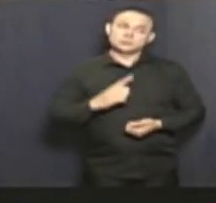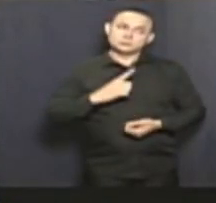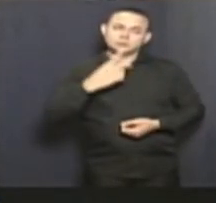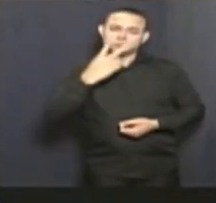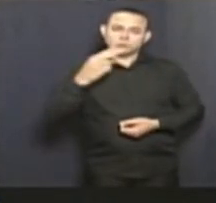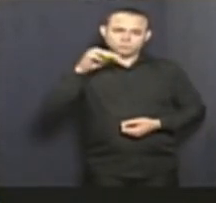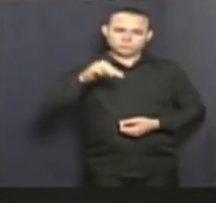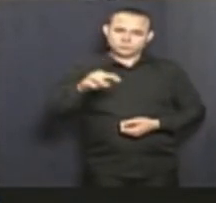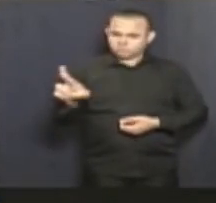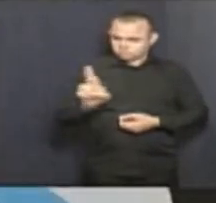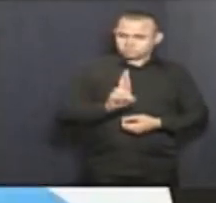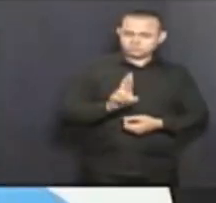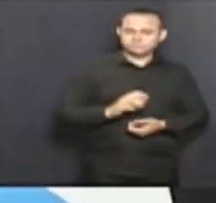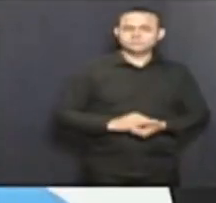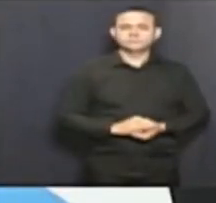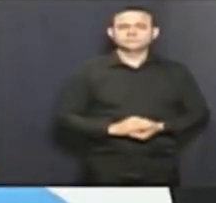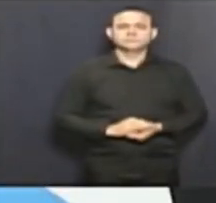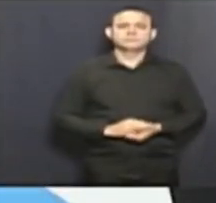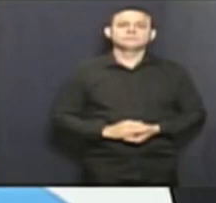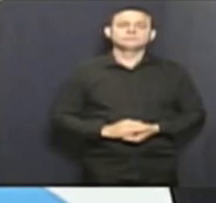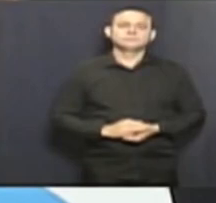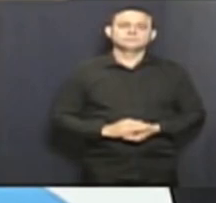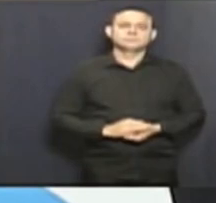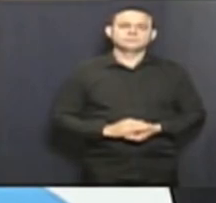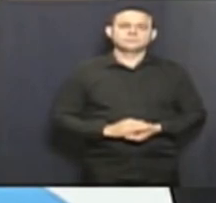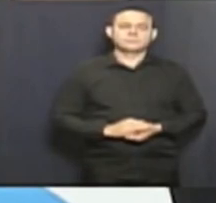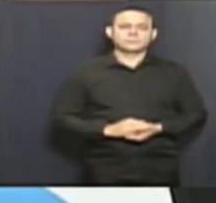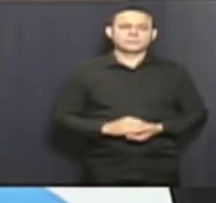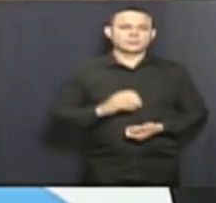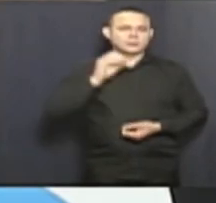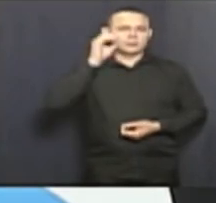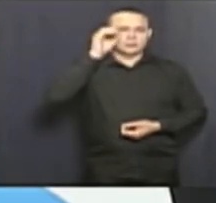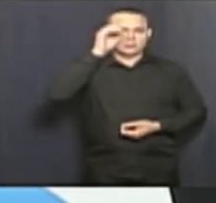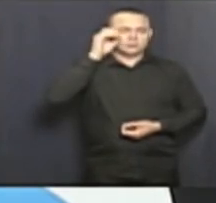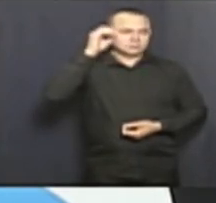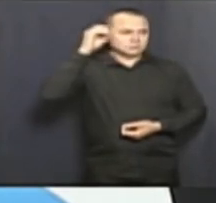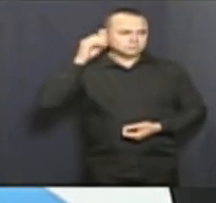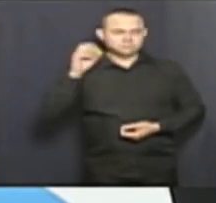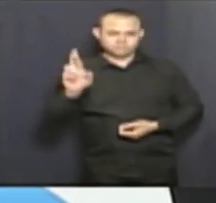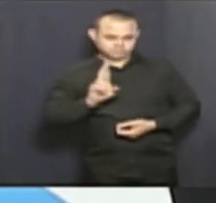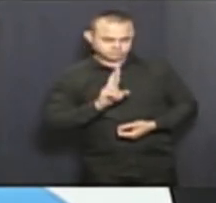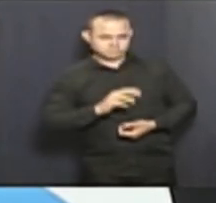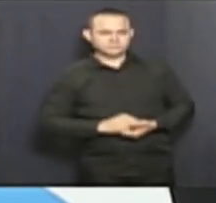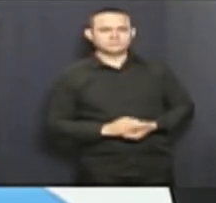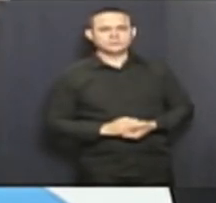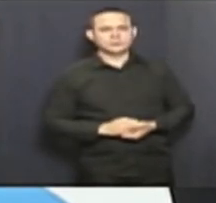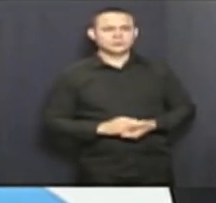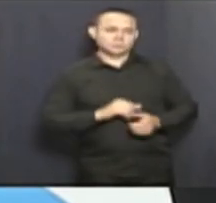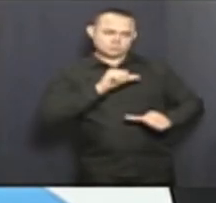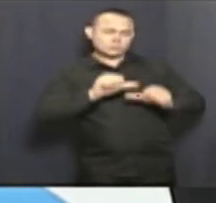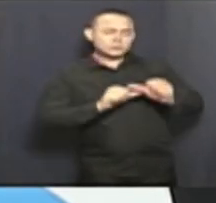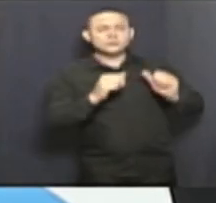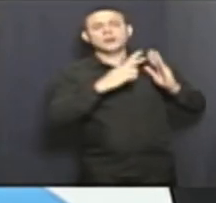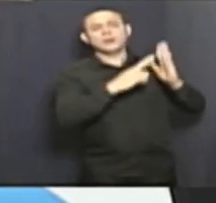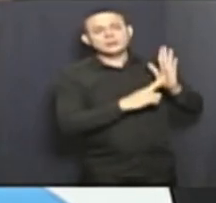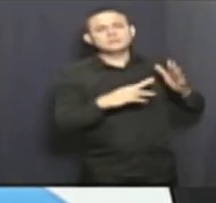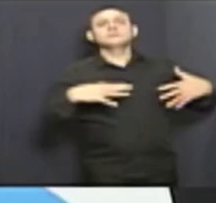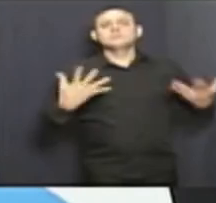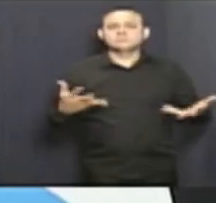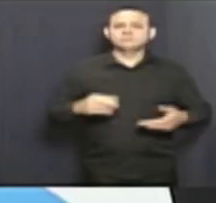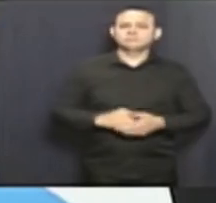minutos para responder a regra antiga mesmo tá valendo alterou essa era